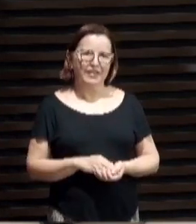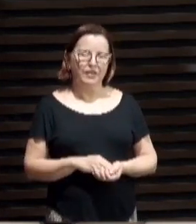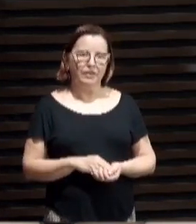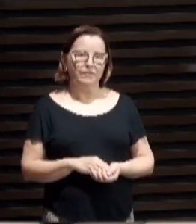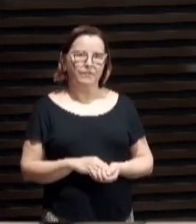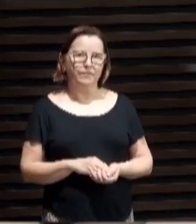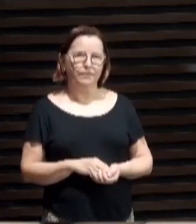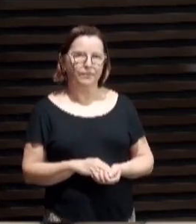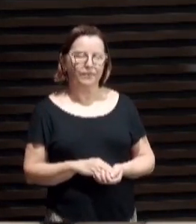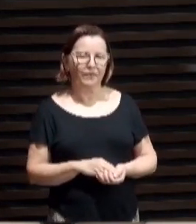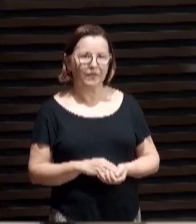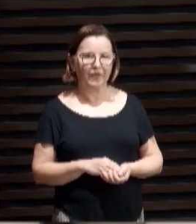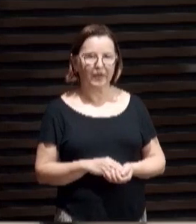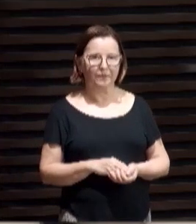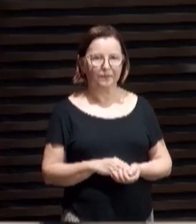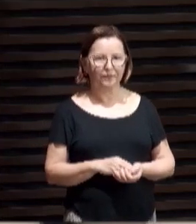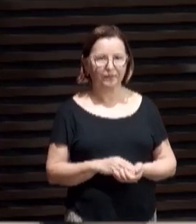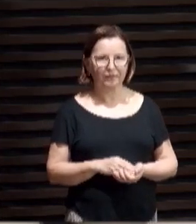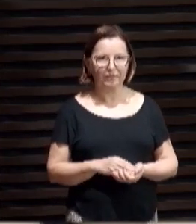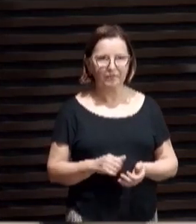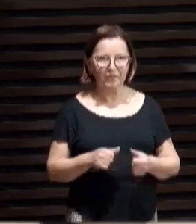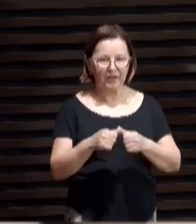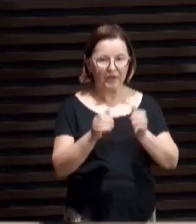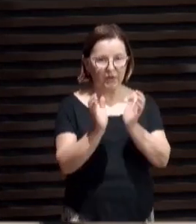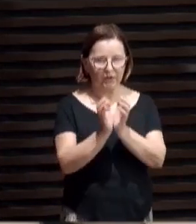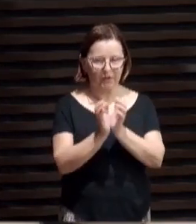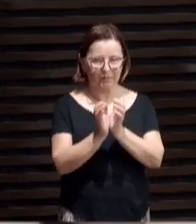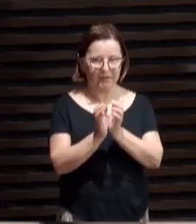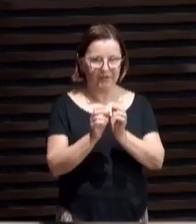Eles estão por trás de toda a governabilidade do mundo.